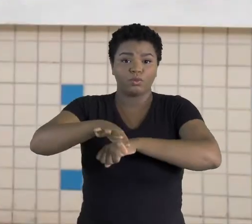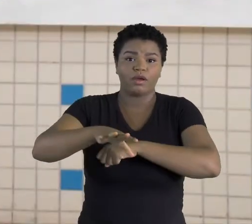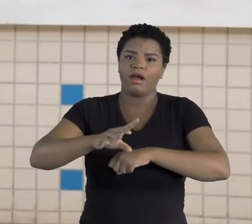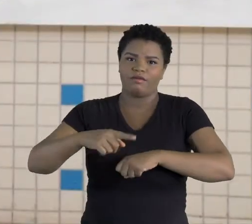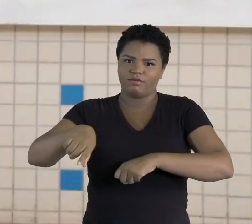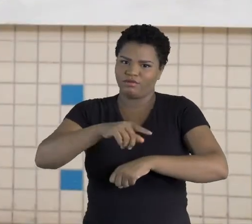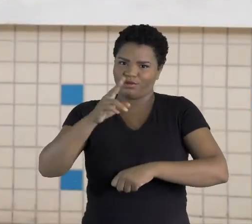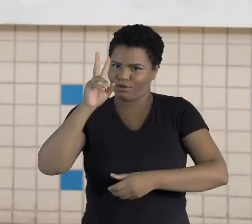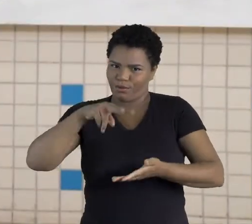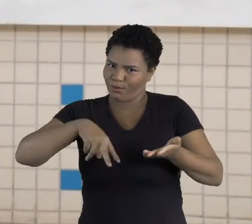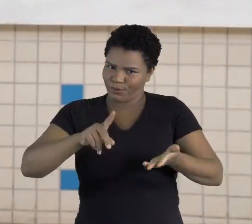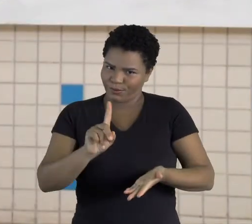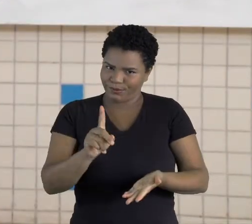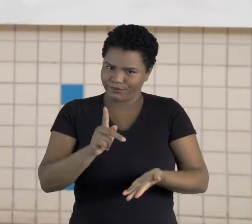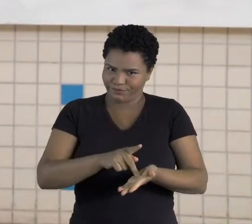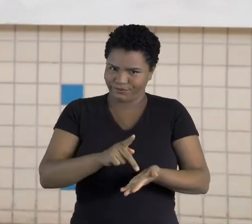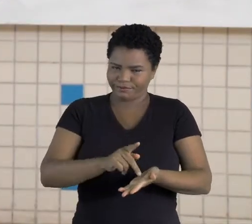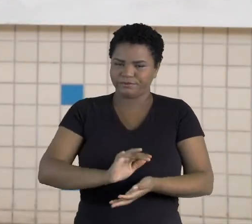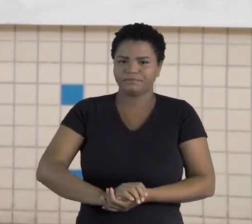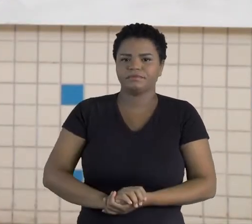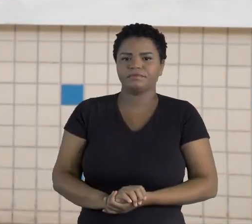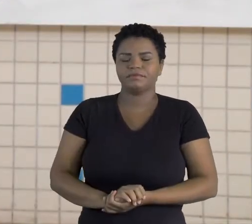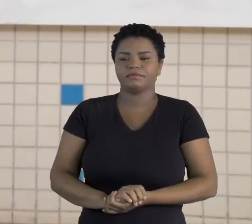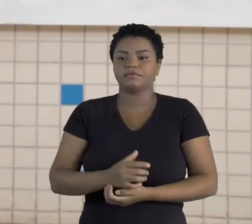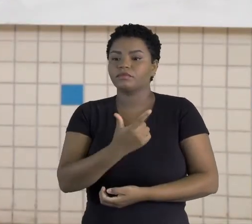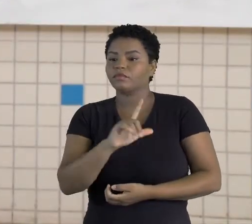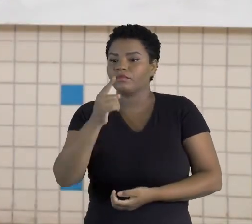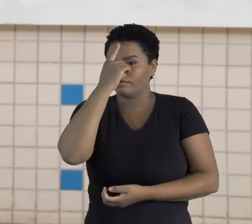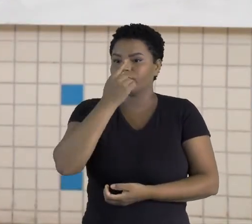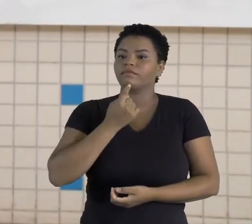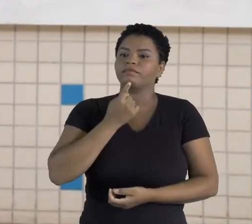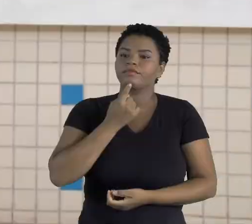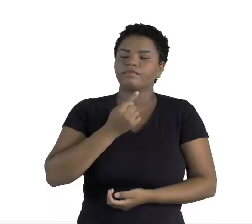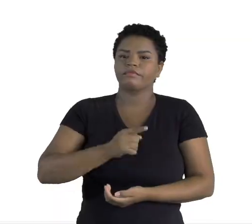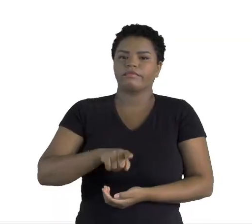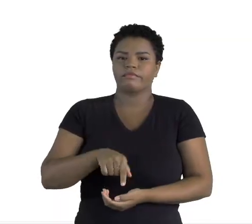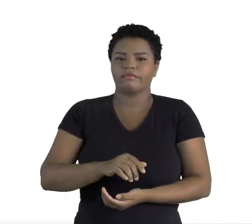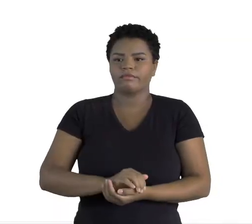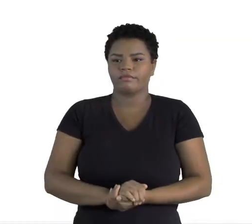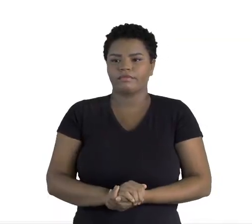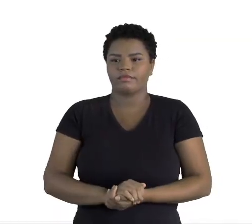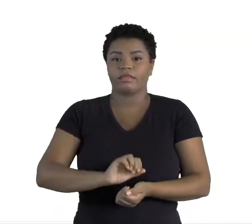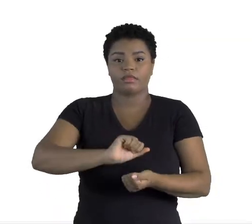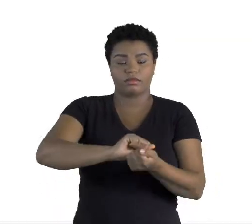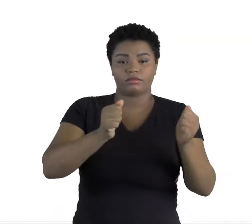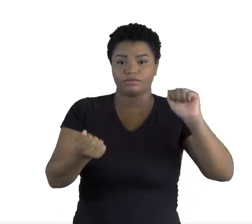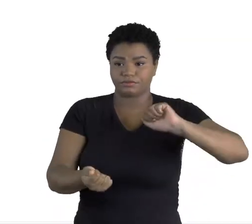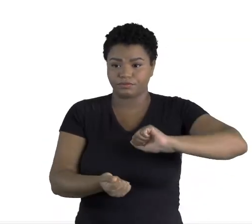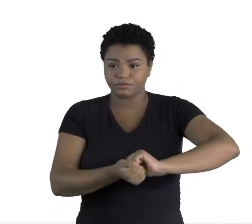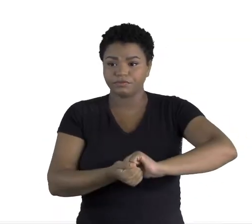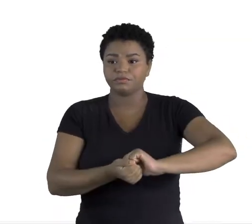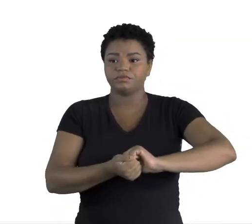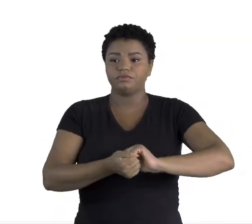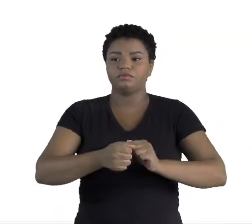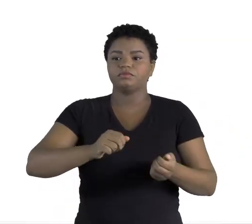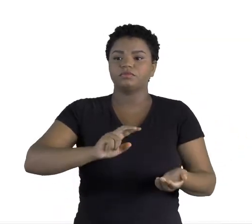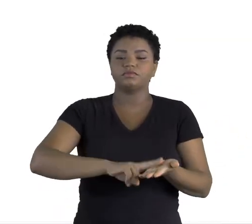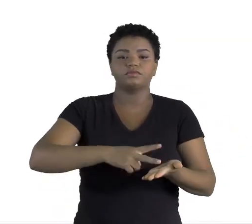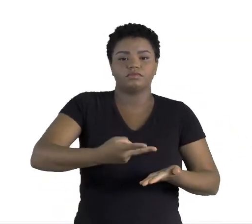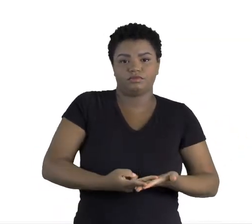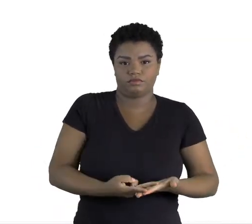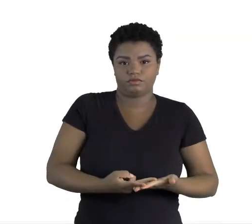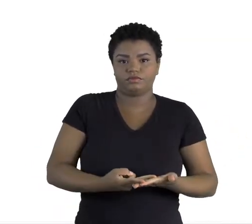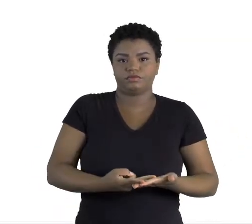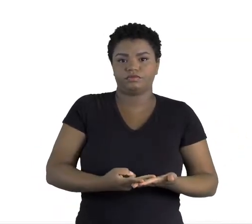Aqui, essa outra imagem é a adaptação que foi traduzida